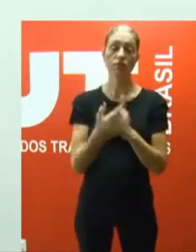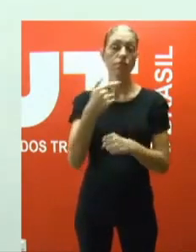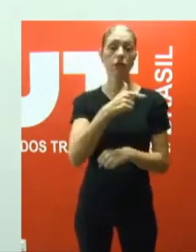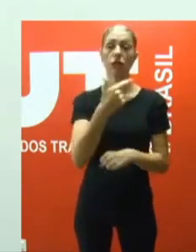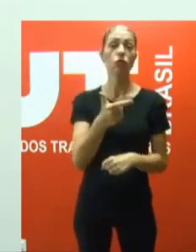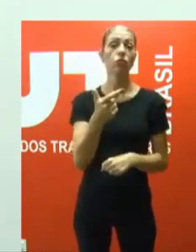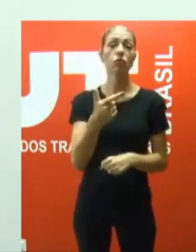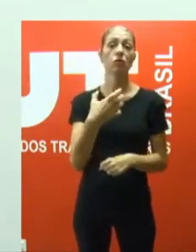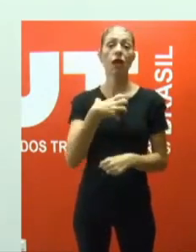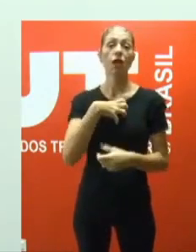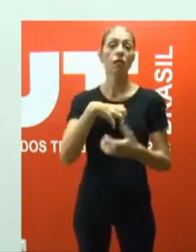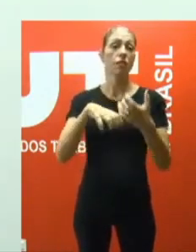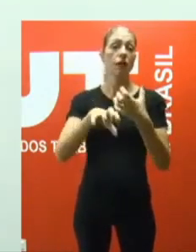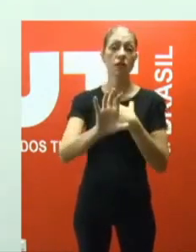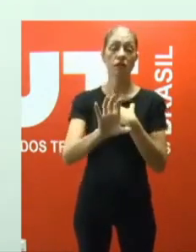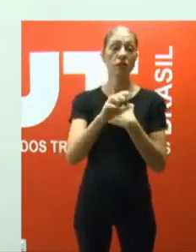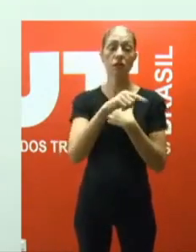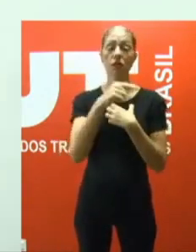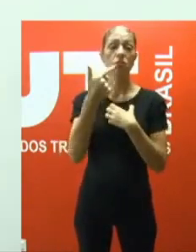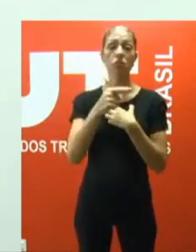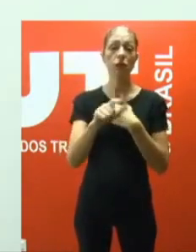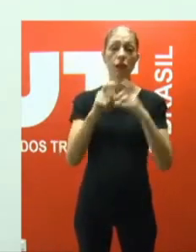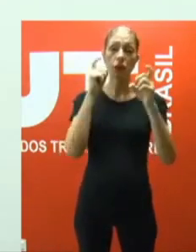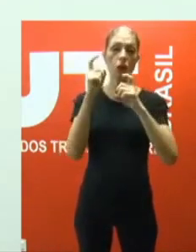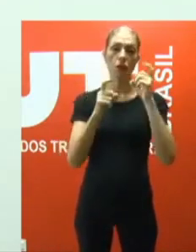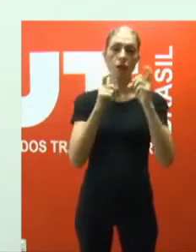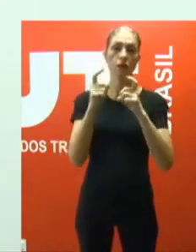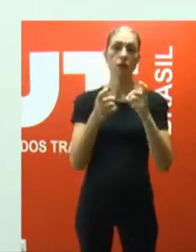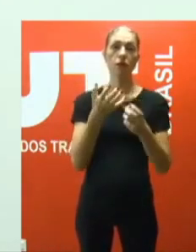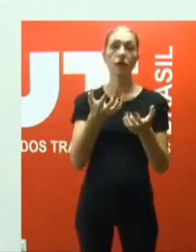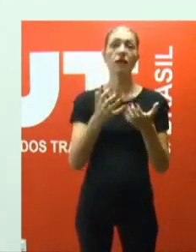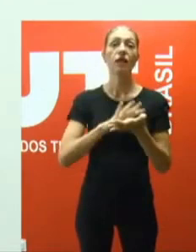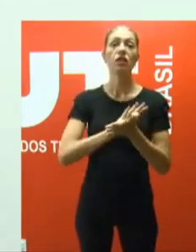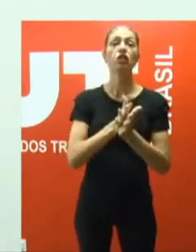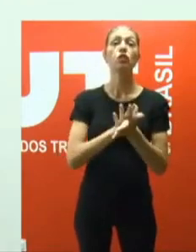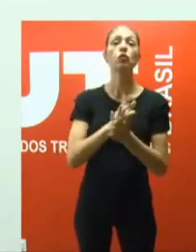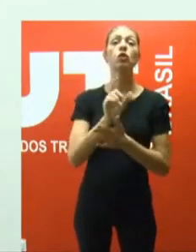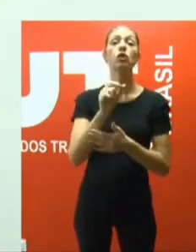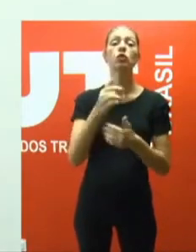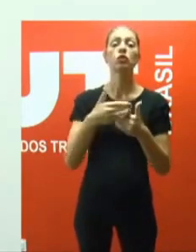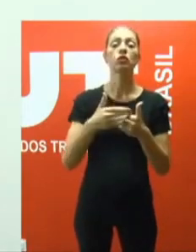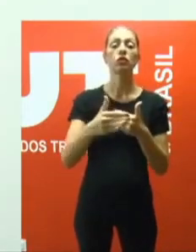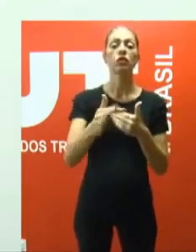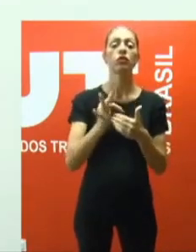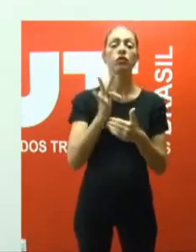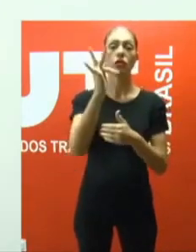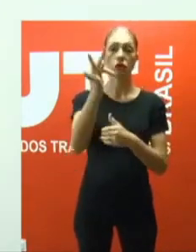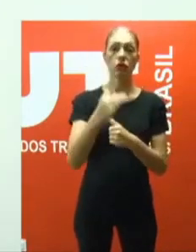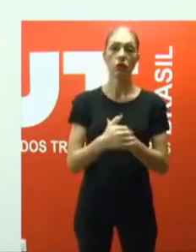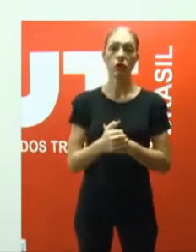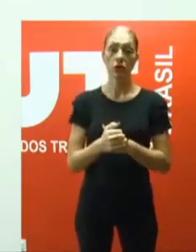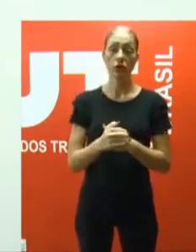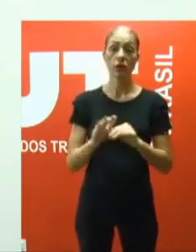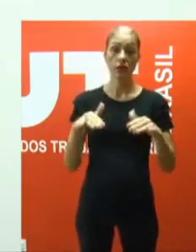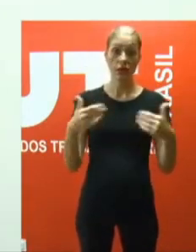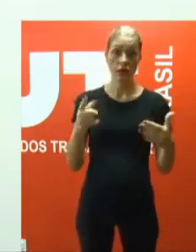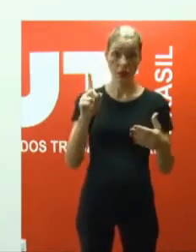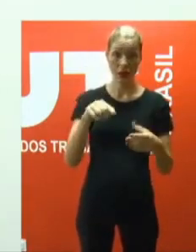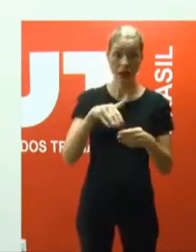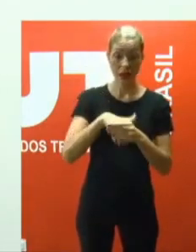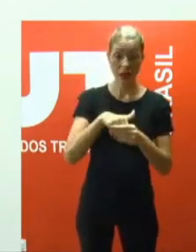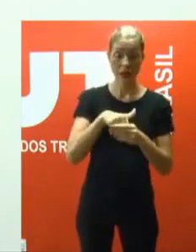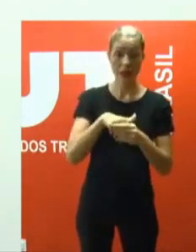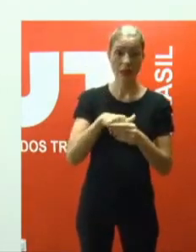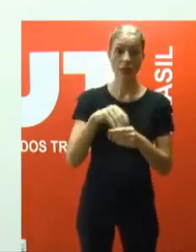não é a preocupação dele. A preocupação dele é tentar destruir o que vier pela frente. Então vai ser uma eleição que nós vamos